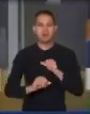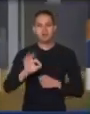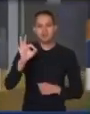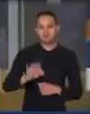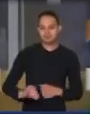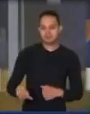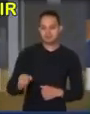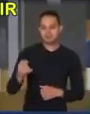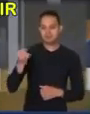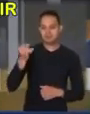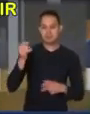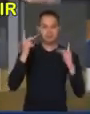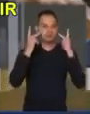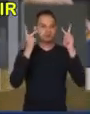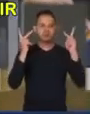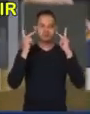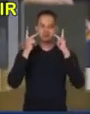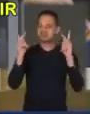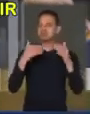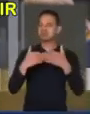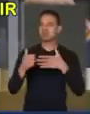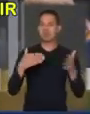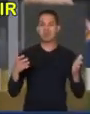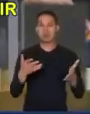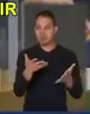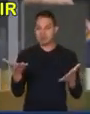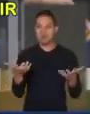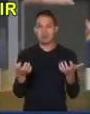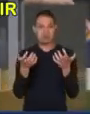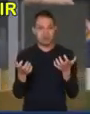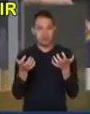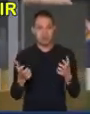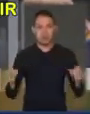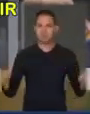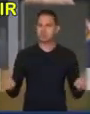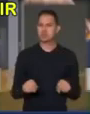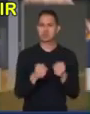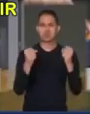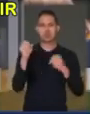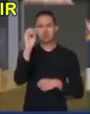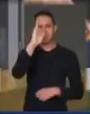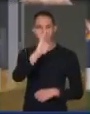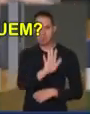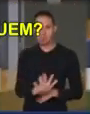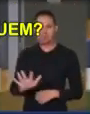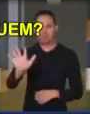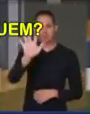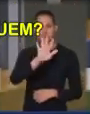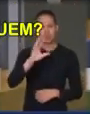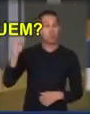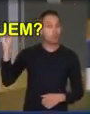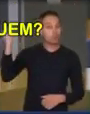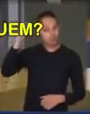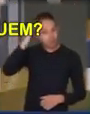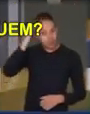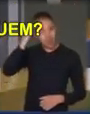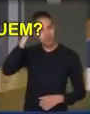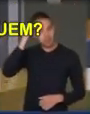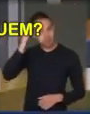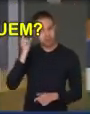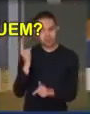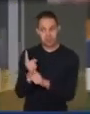prazer. E é isso que eles querem, destruir o país e arrumar um culpado, já arrumando o culpado,